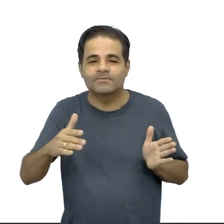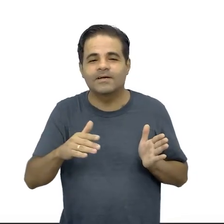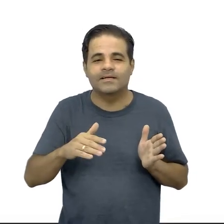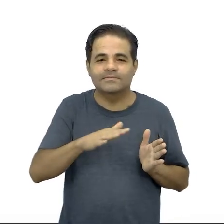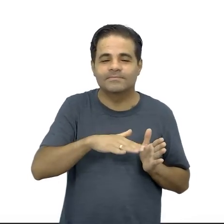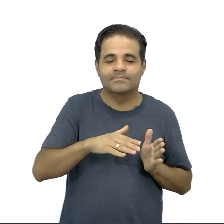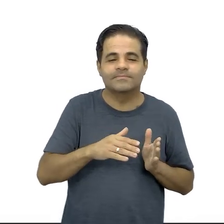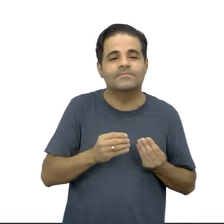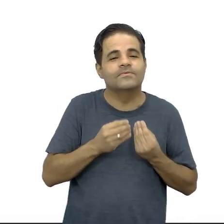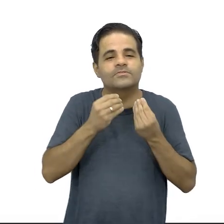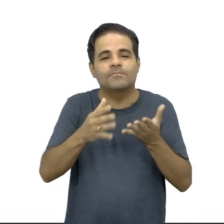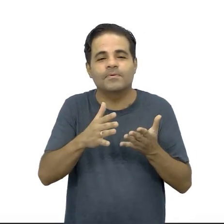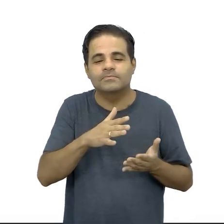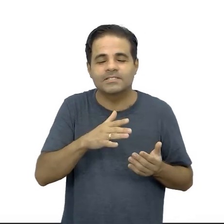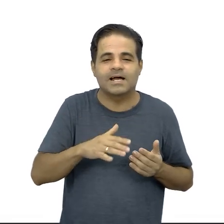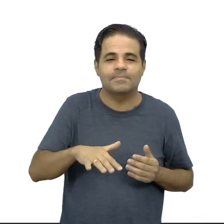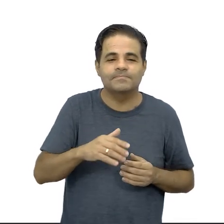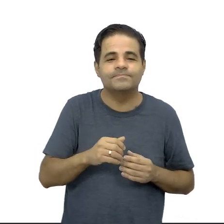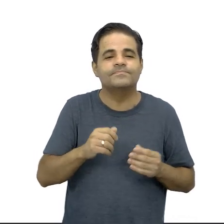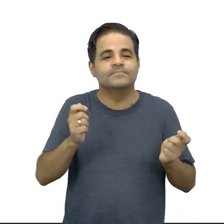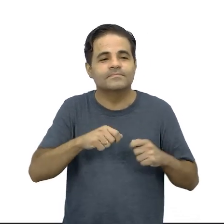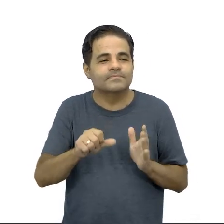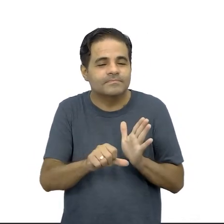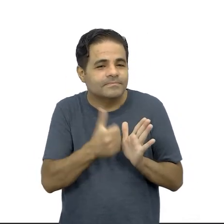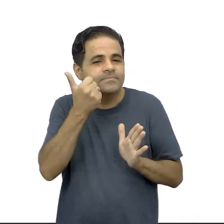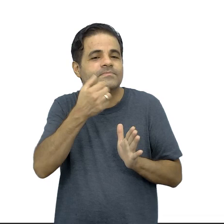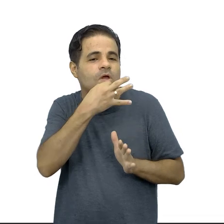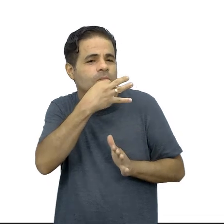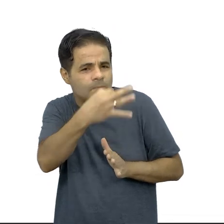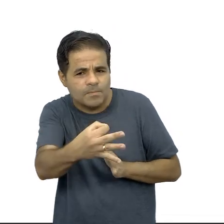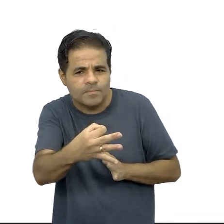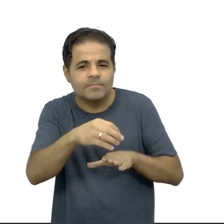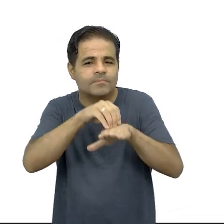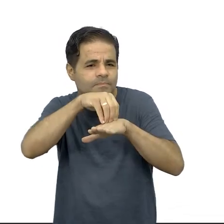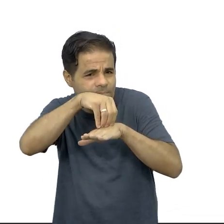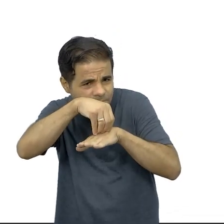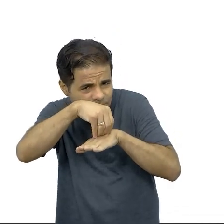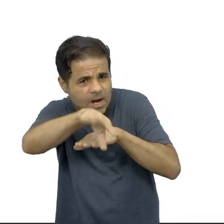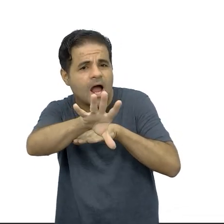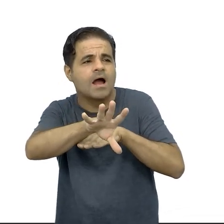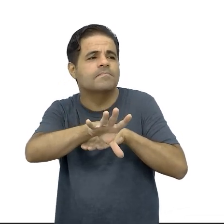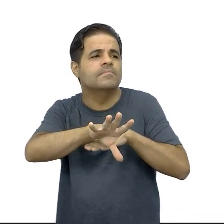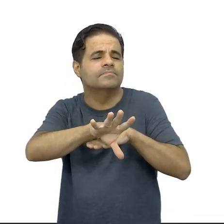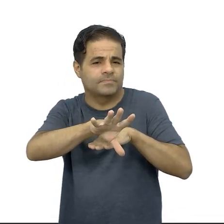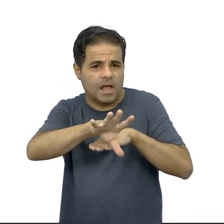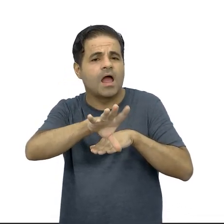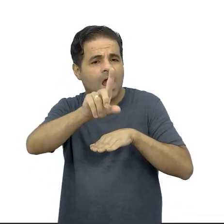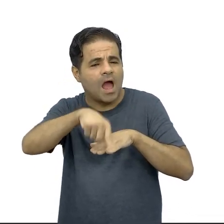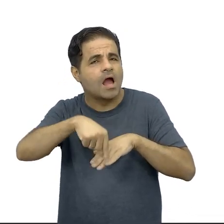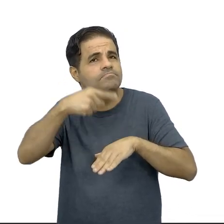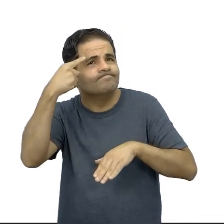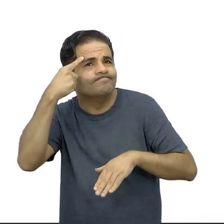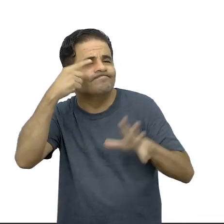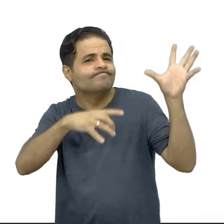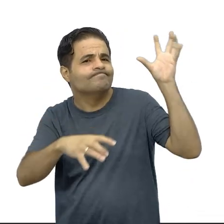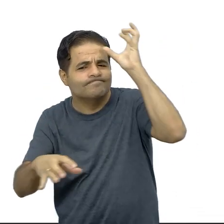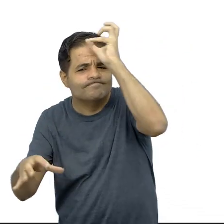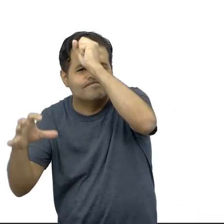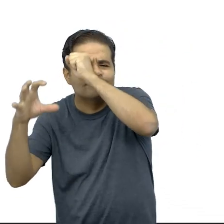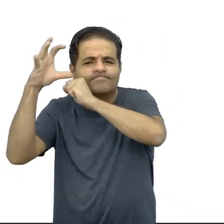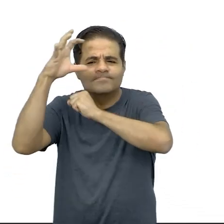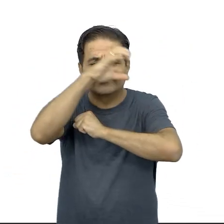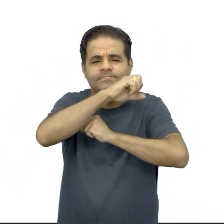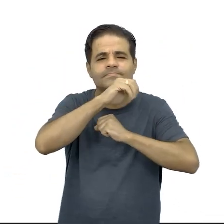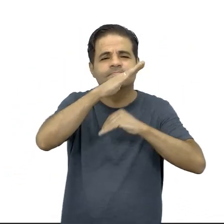Vamos lá? Bom, a nossa primeira sugestão é a de explorar as sugestões de aprendizagem em